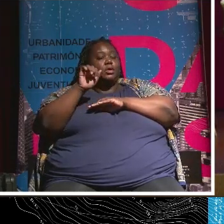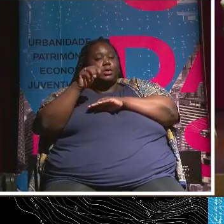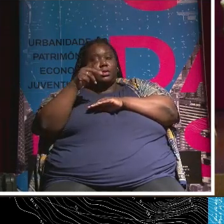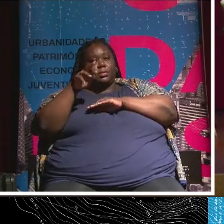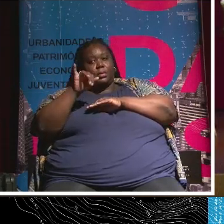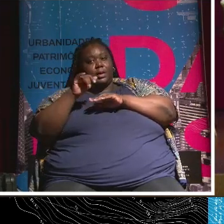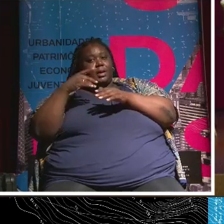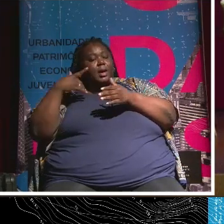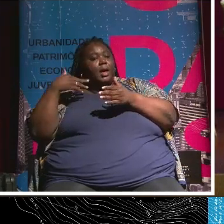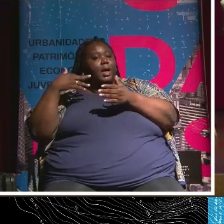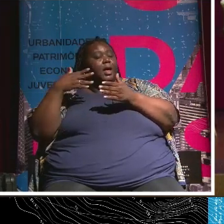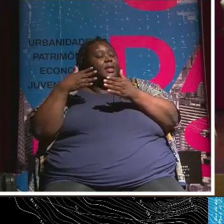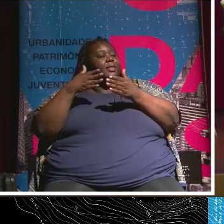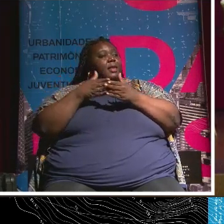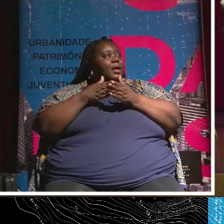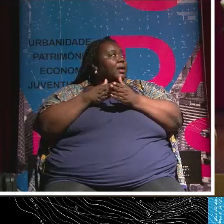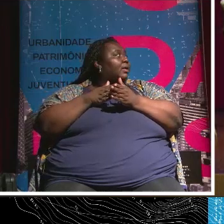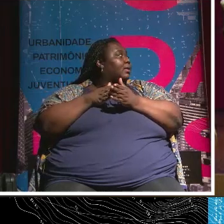Rondônia, até